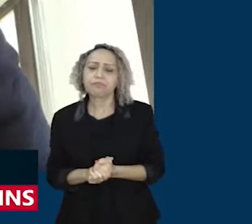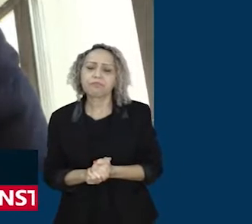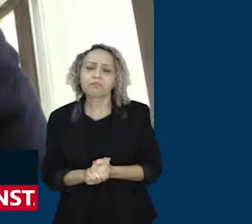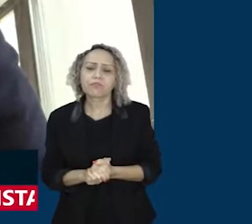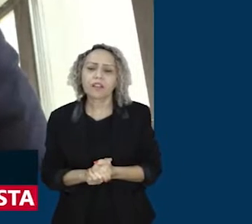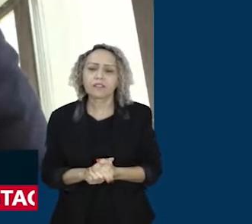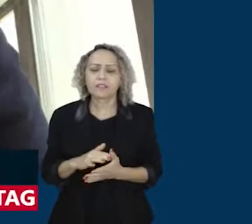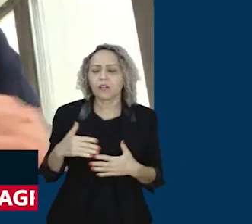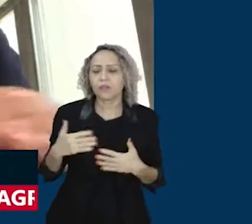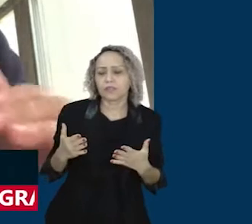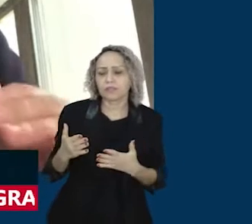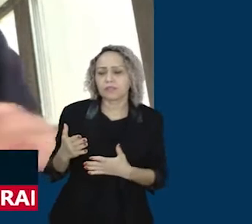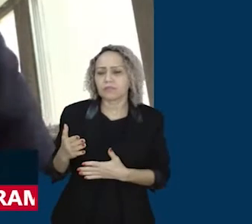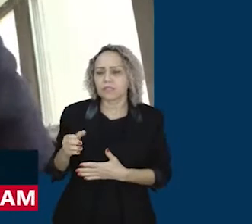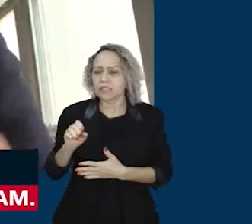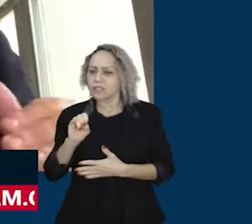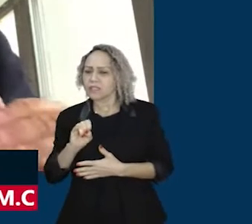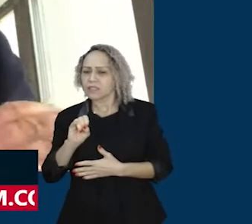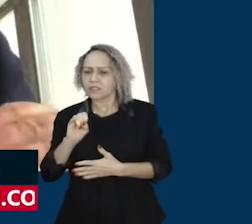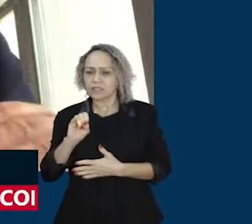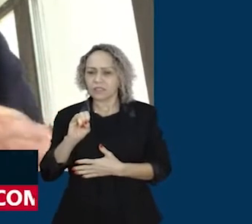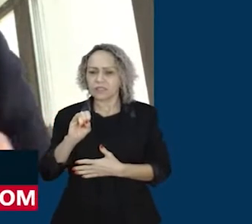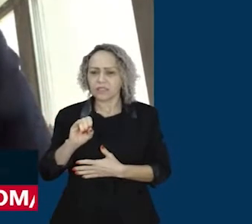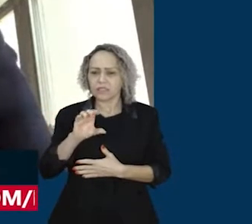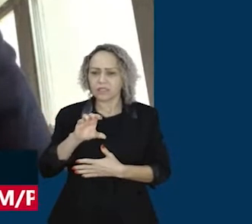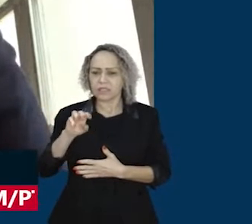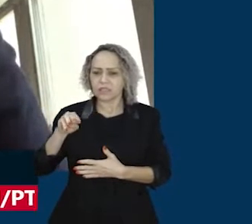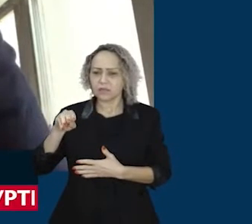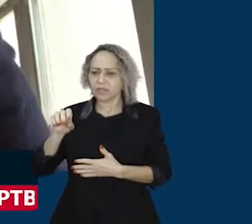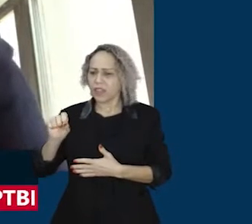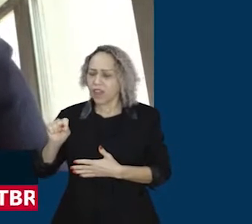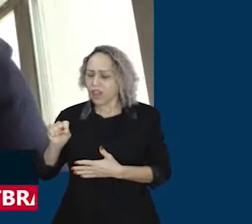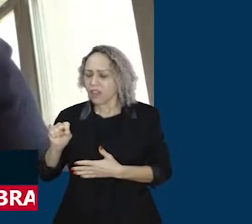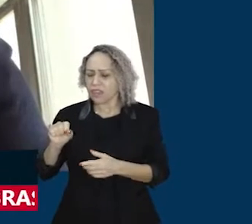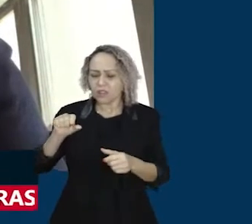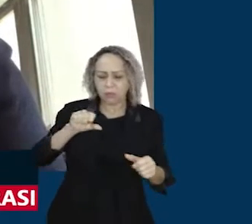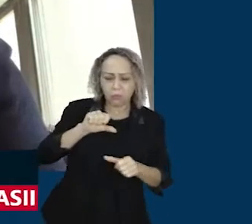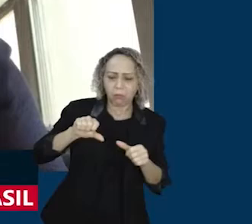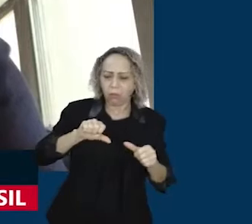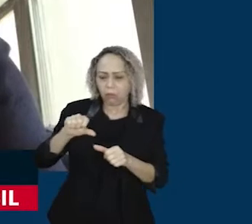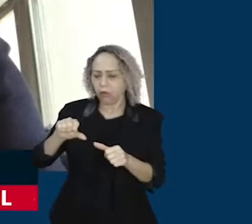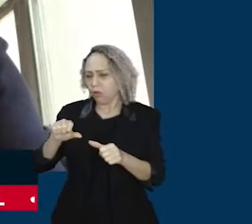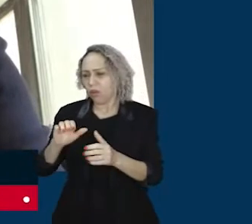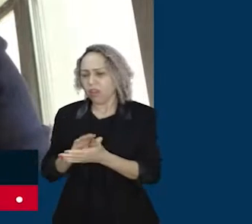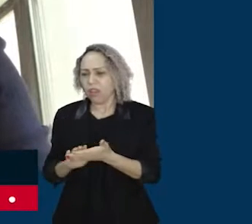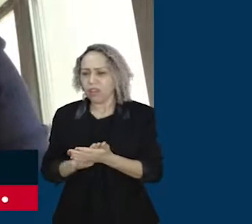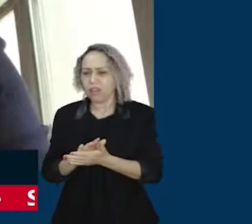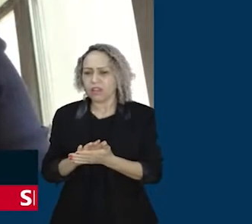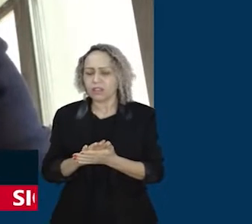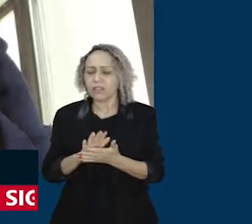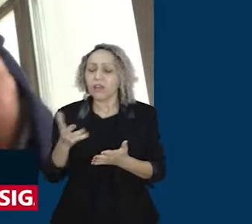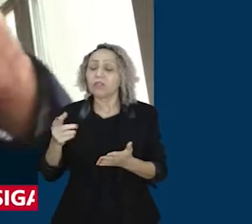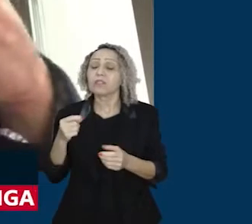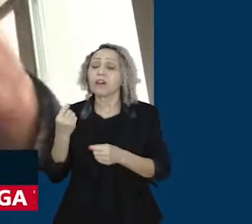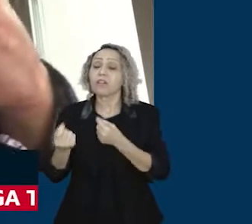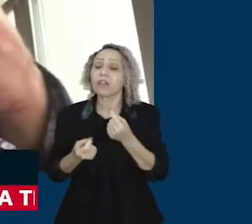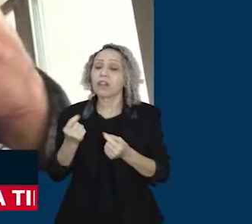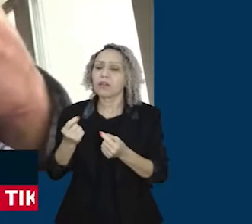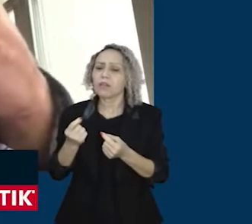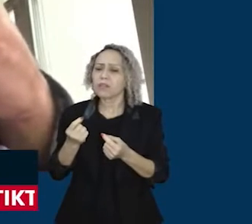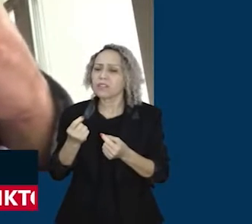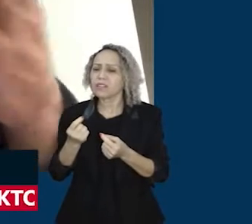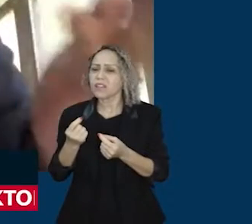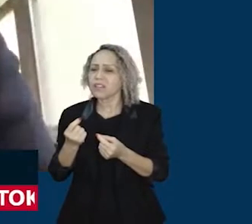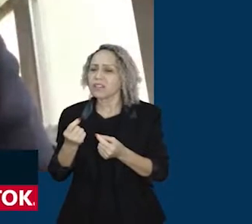tivesse variado ou não, e não variou absolutamente em nada, de qualquer forma você está trabalhando no percentual de uma coisa